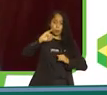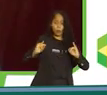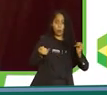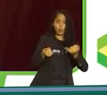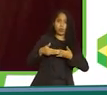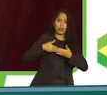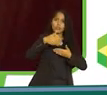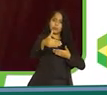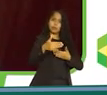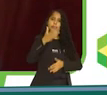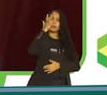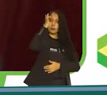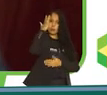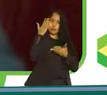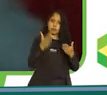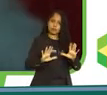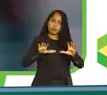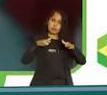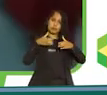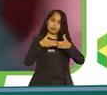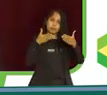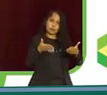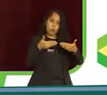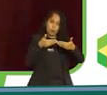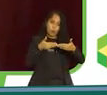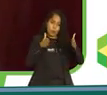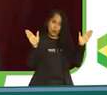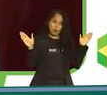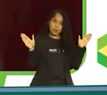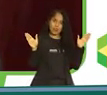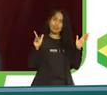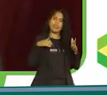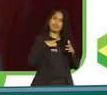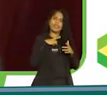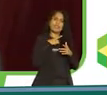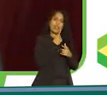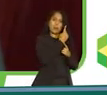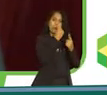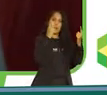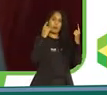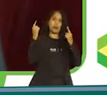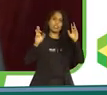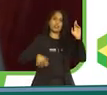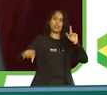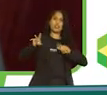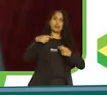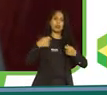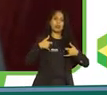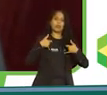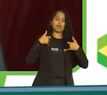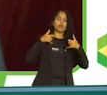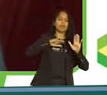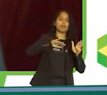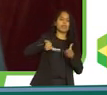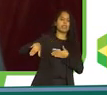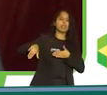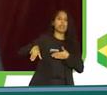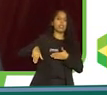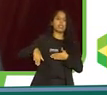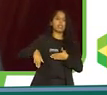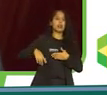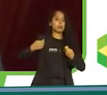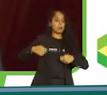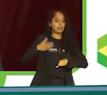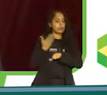afastam. E acho que aqui, nesse grupo, e esse grupo ampliado, a gente vai ter que deixar de lado as nossas vaidades e exercitar a nossa